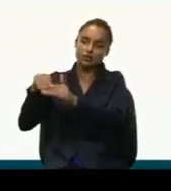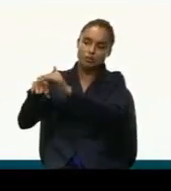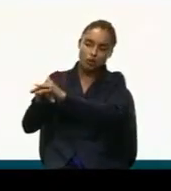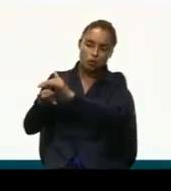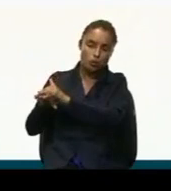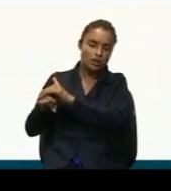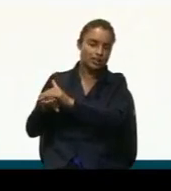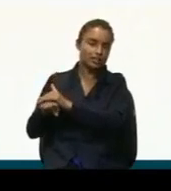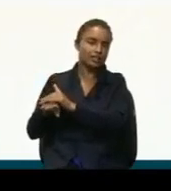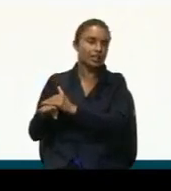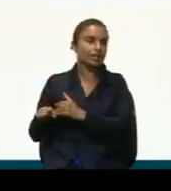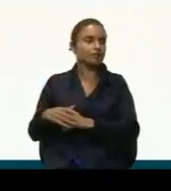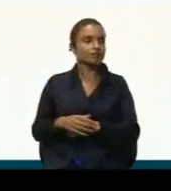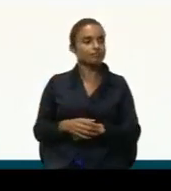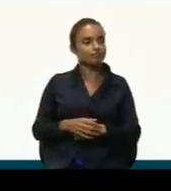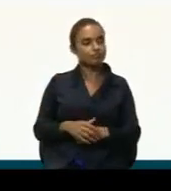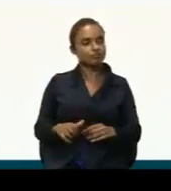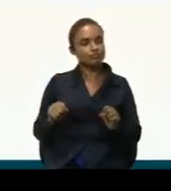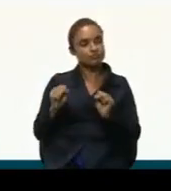reduzir